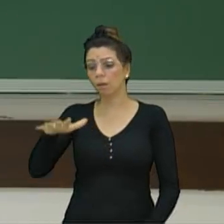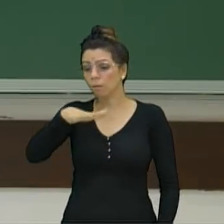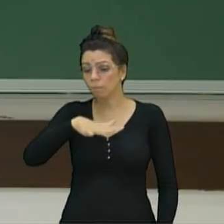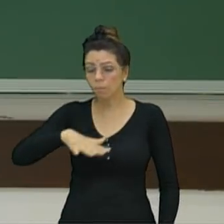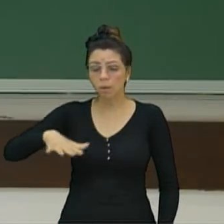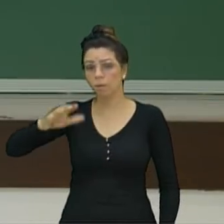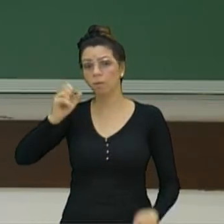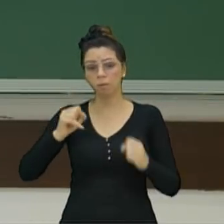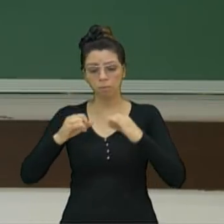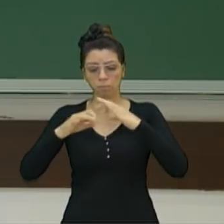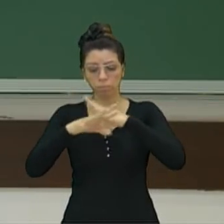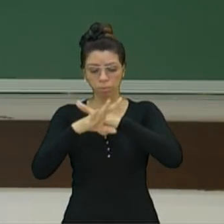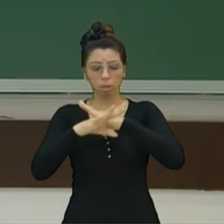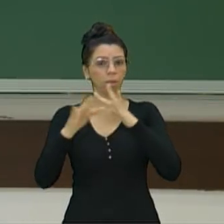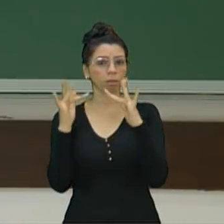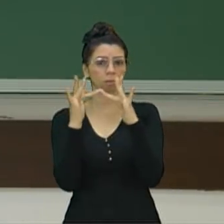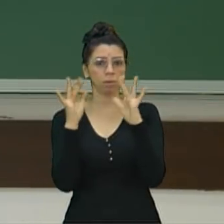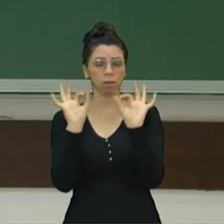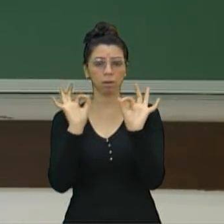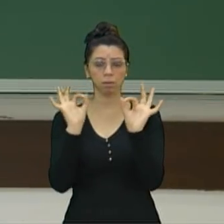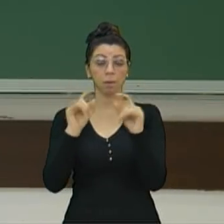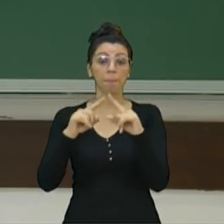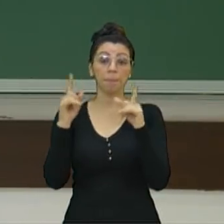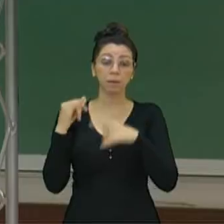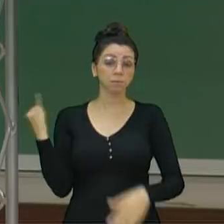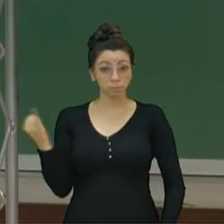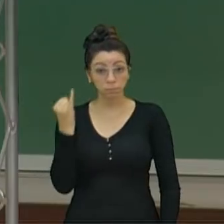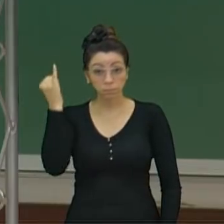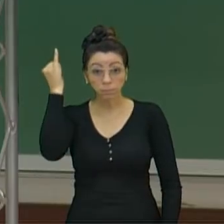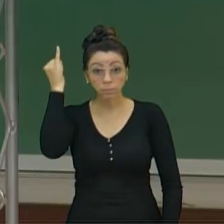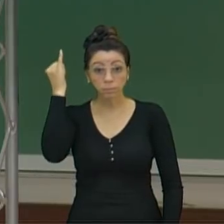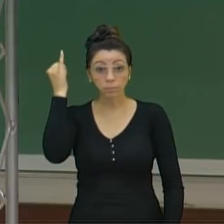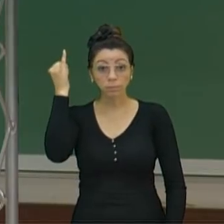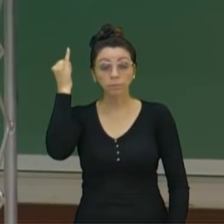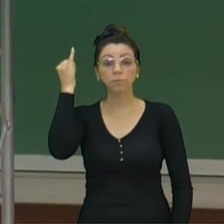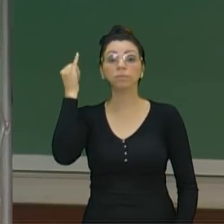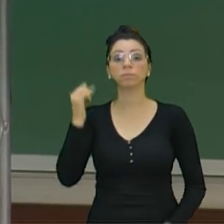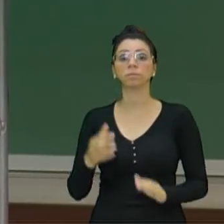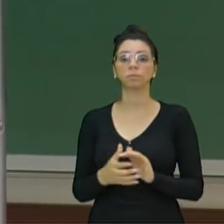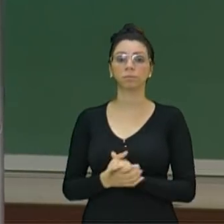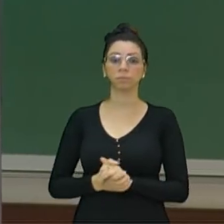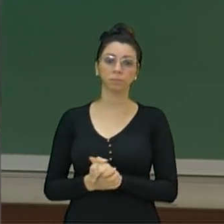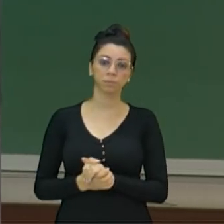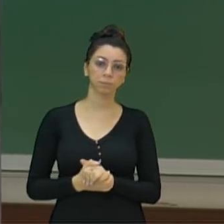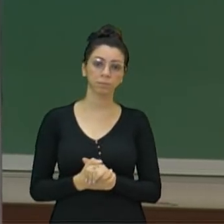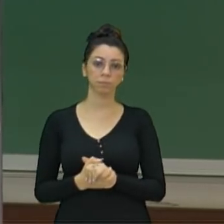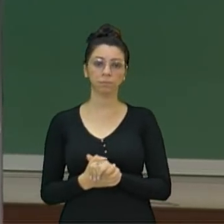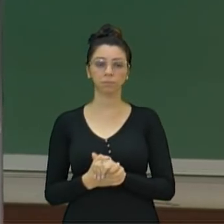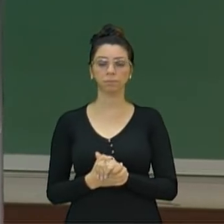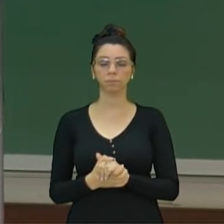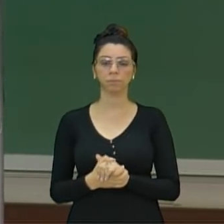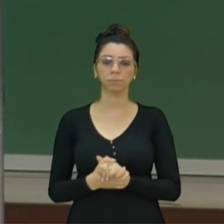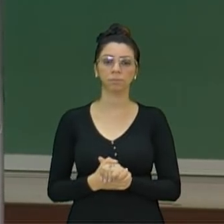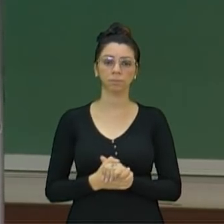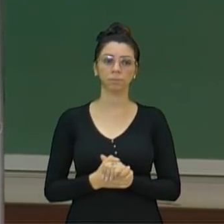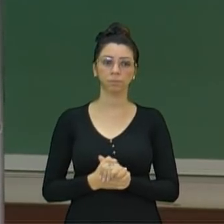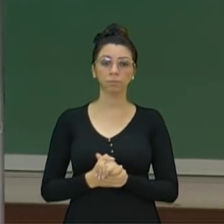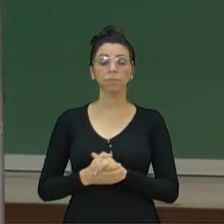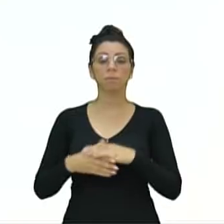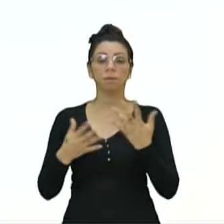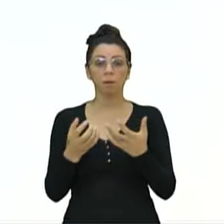neurônios não se encostam, mas ela é super importante? Nós vamos lembrar tudo disso na aula de hoje. A transmissão